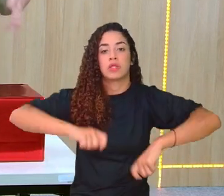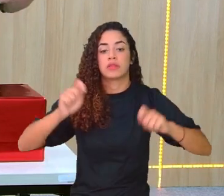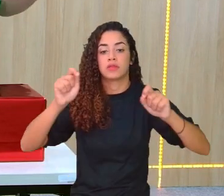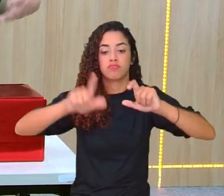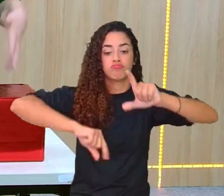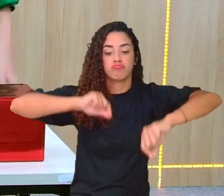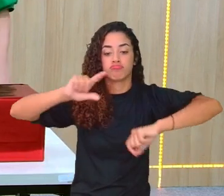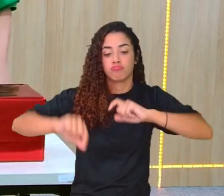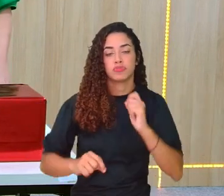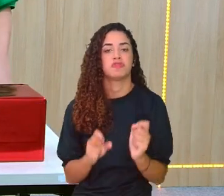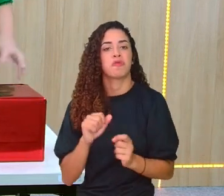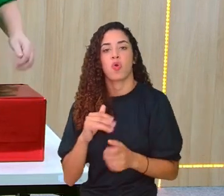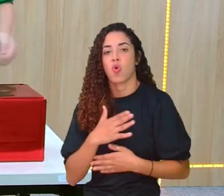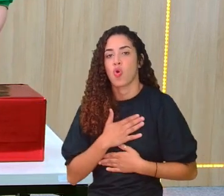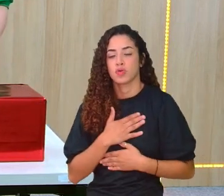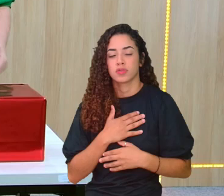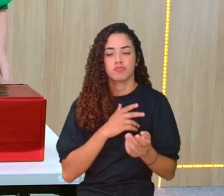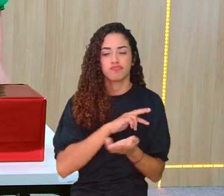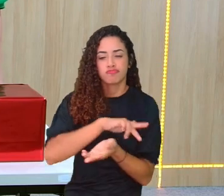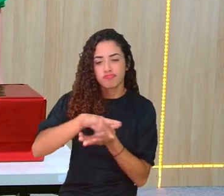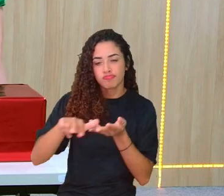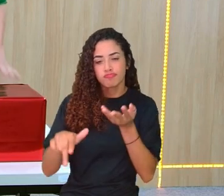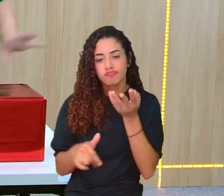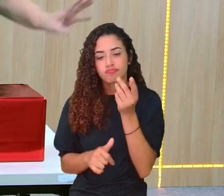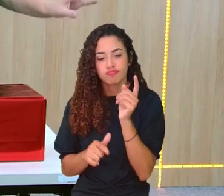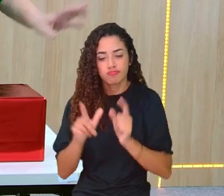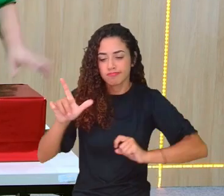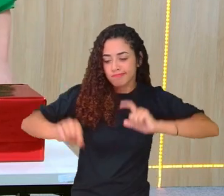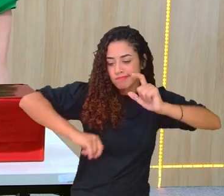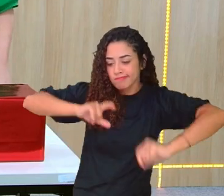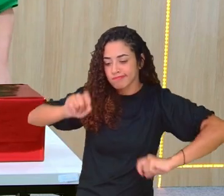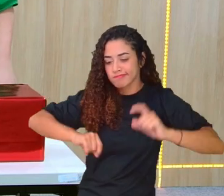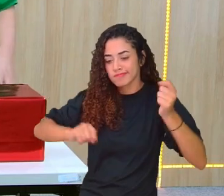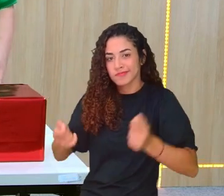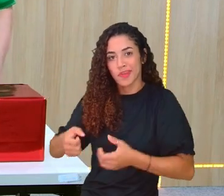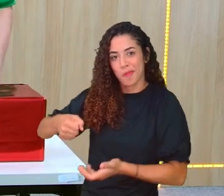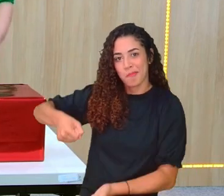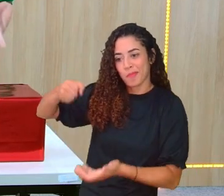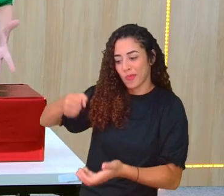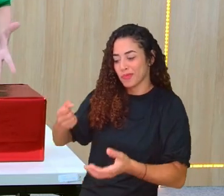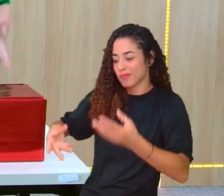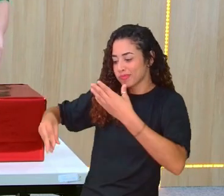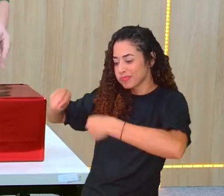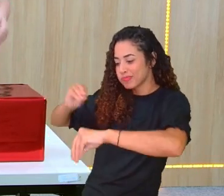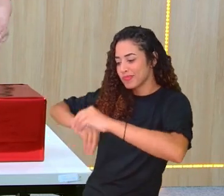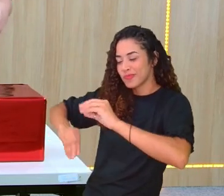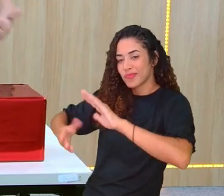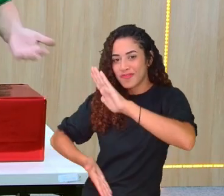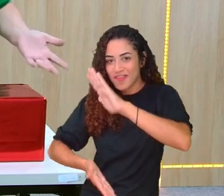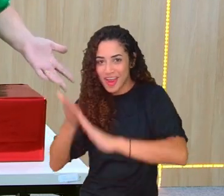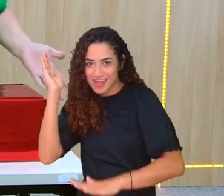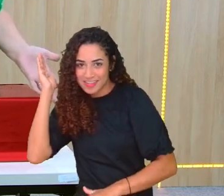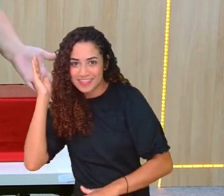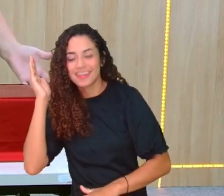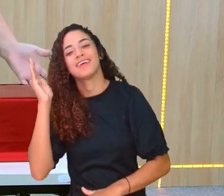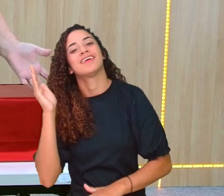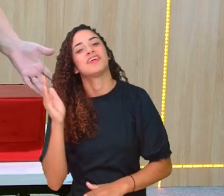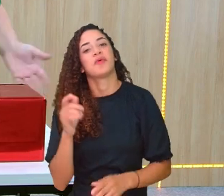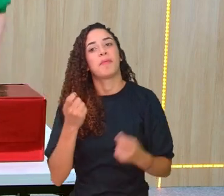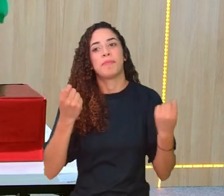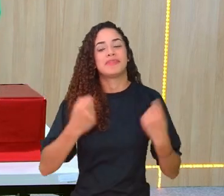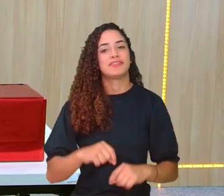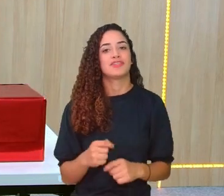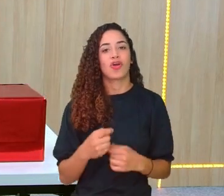Para quem gosta de variar a roupa e vai fazer uma malinha para passar uns dias fora, tá vendo que não precisa botar uma roupa para cada